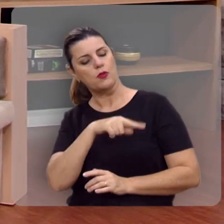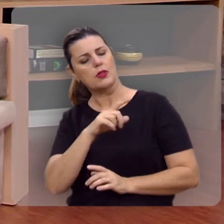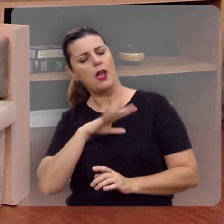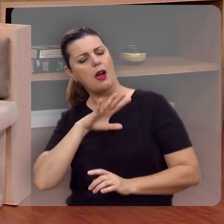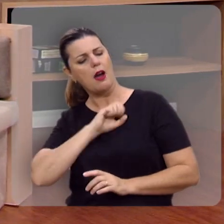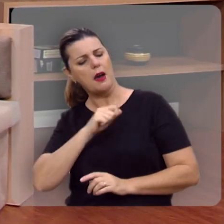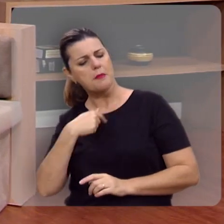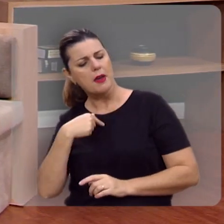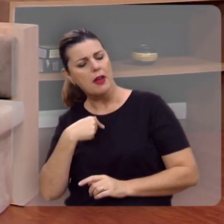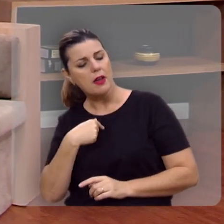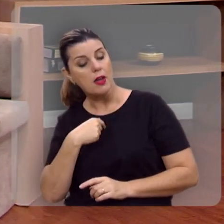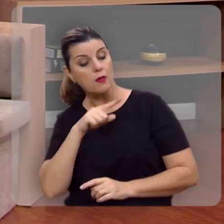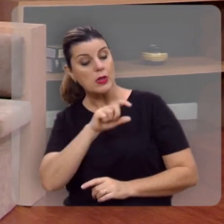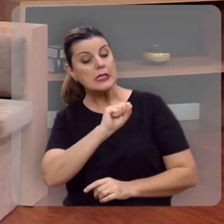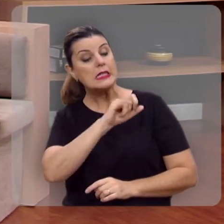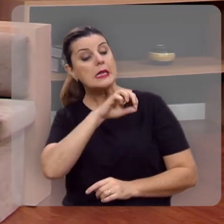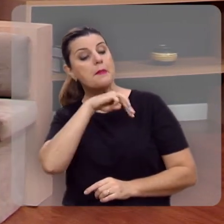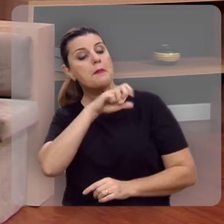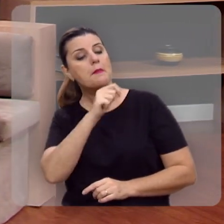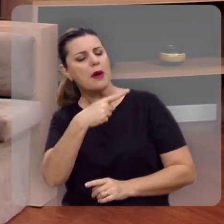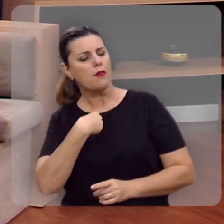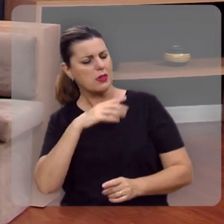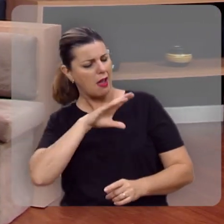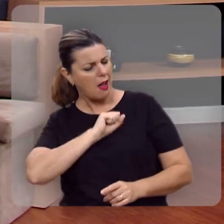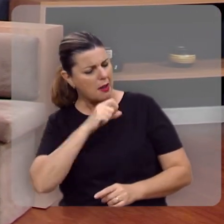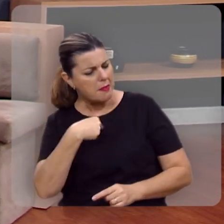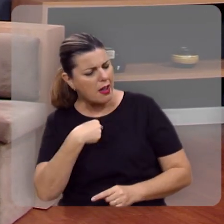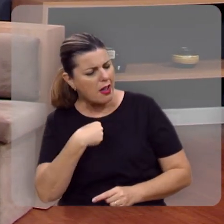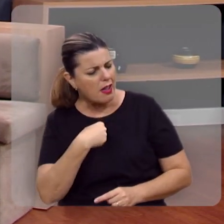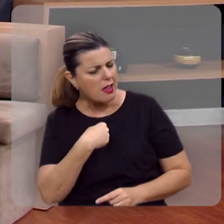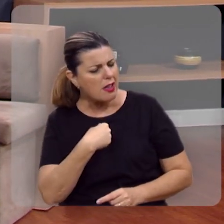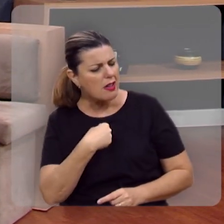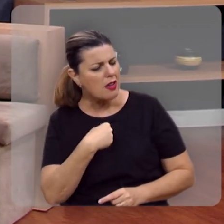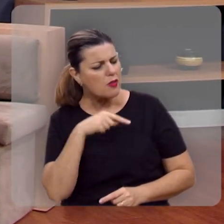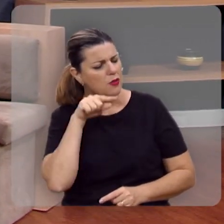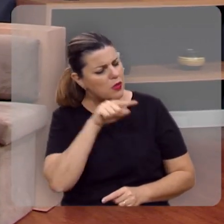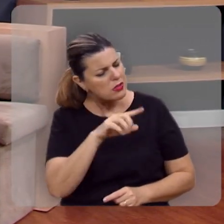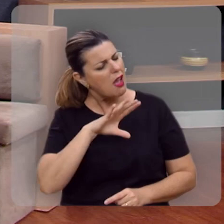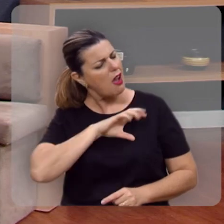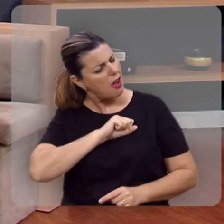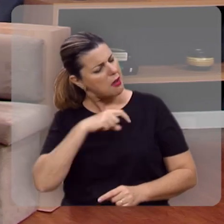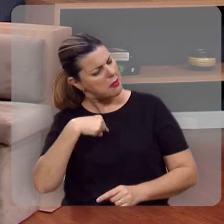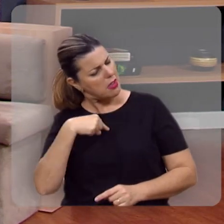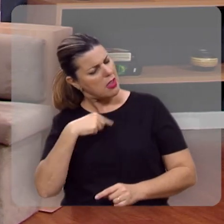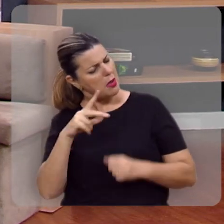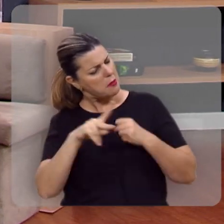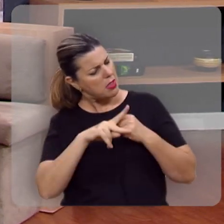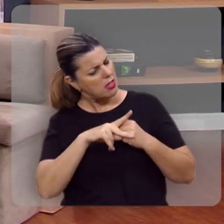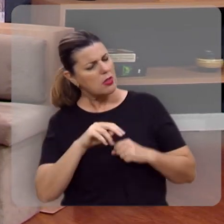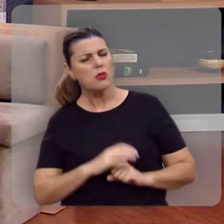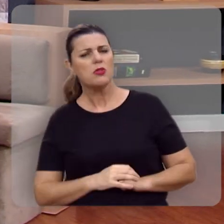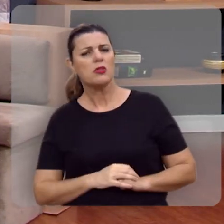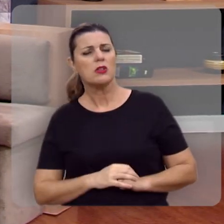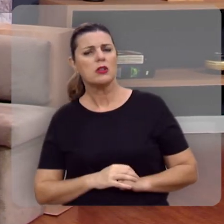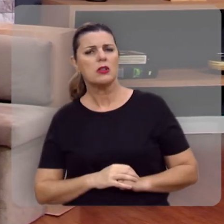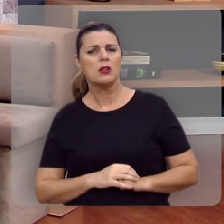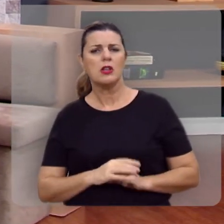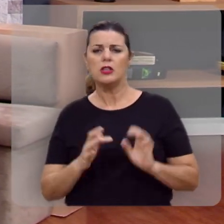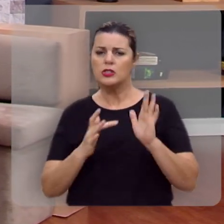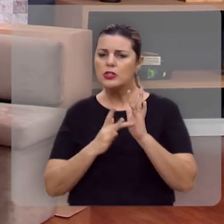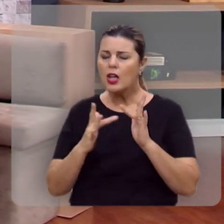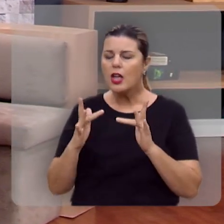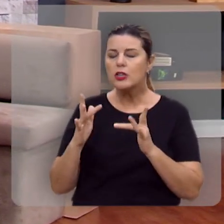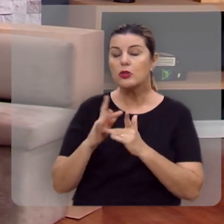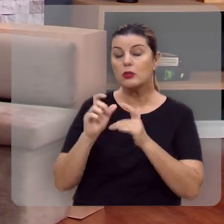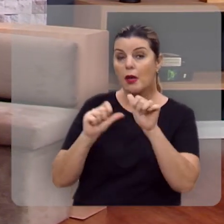outros? Simão, filho de João, tu me amas. Simão, filho de João, tu me amas. E Jesus